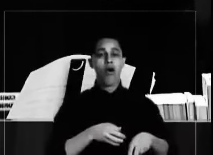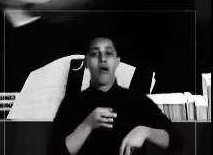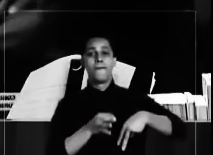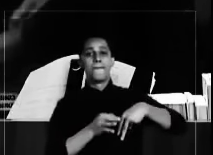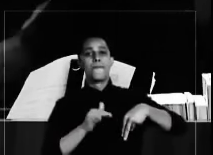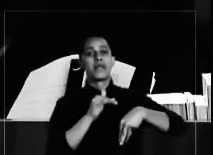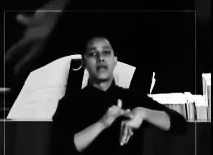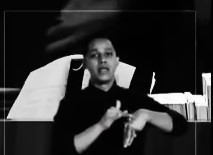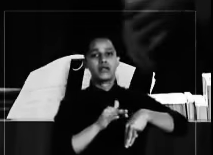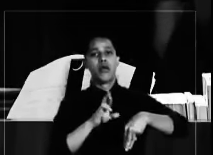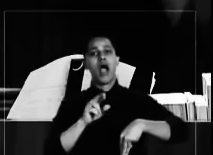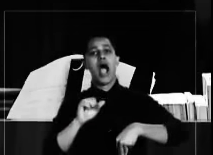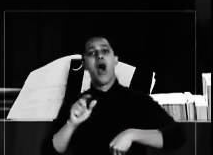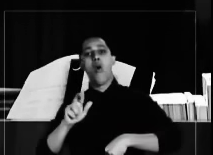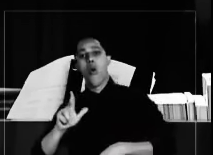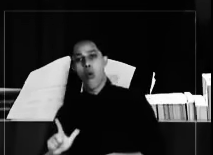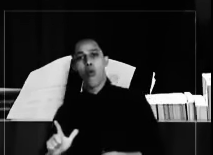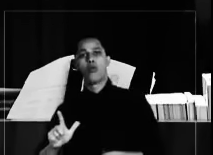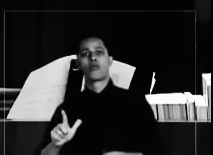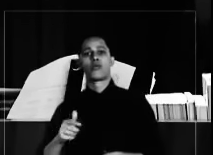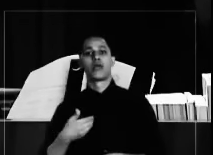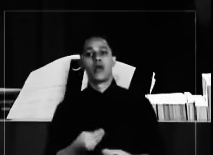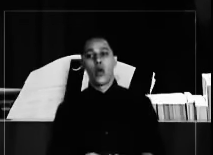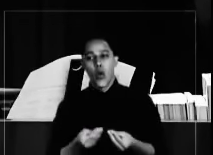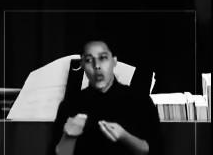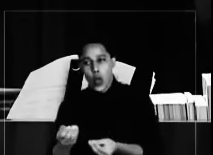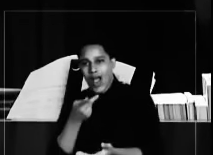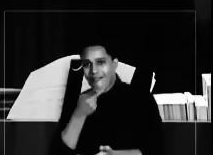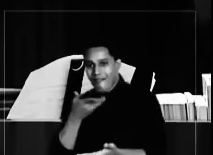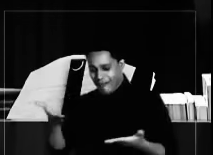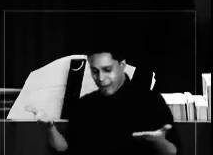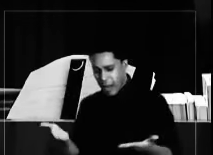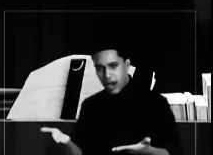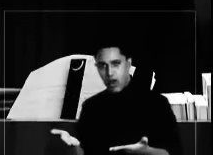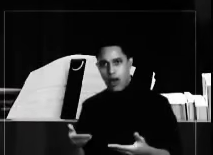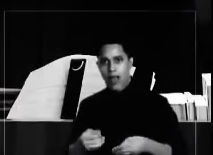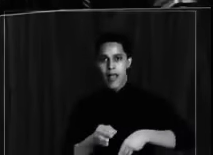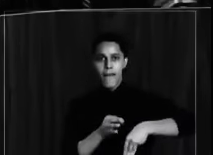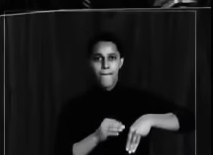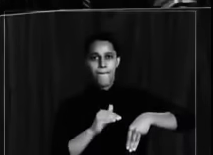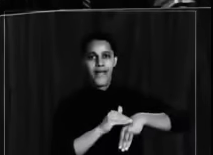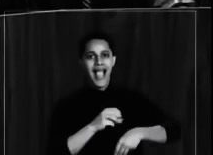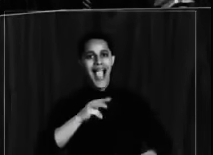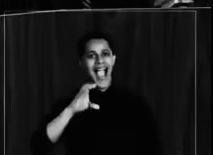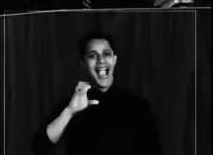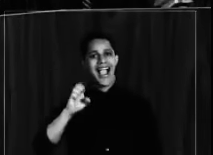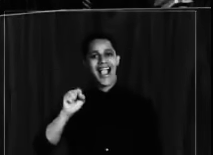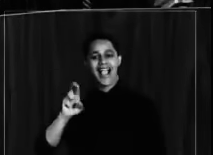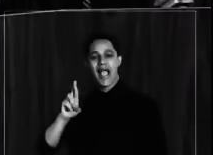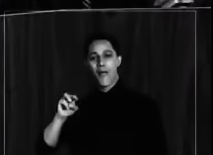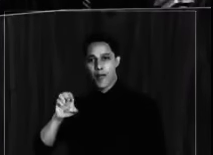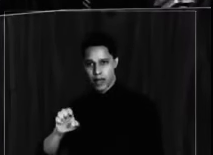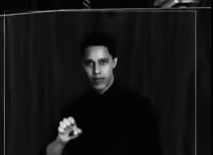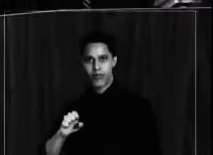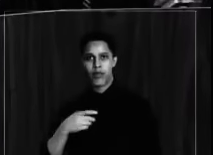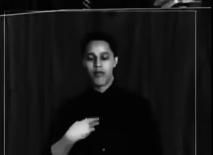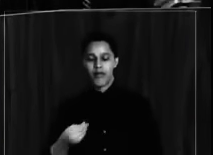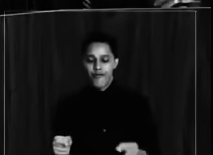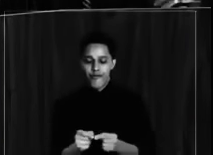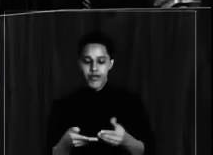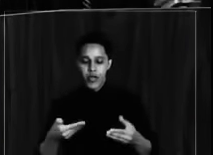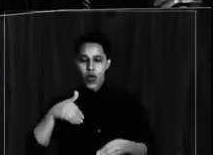emplacar esse tipo de notícia, para que saibam o que está acontecendo com o Brasil. Ai, mas Paulo, você está destruindo a imagem do Brasil lá aí